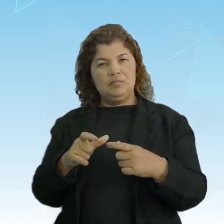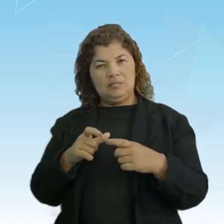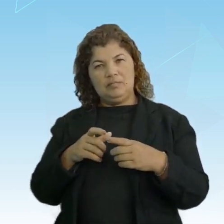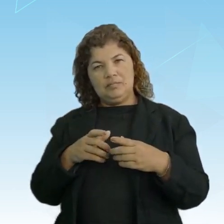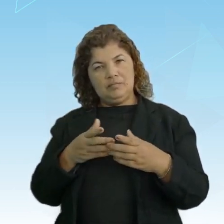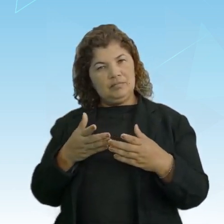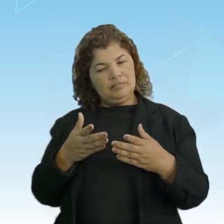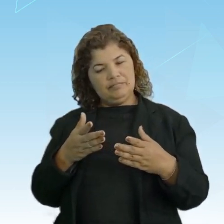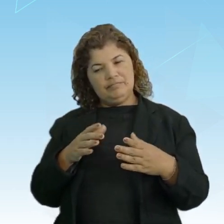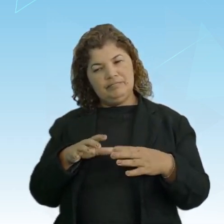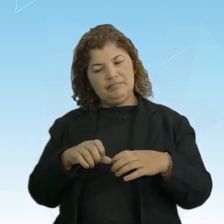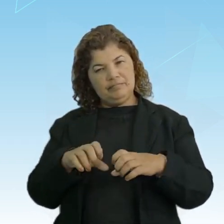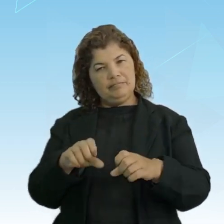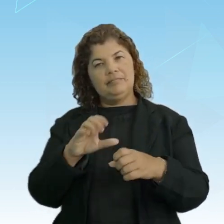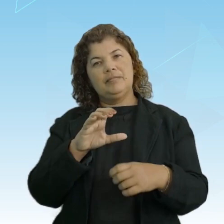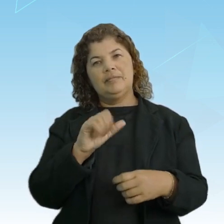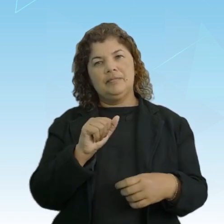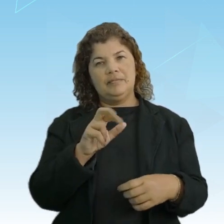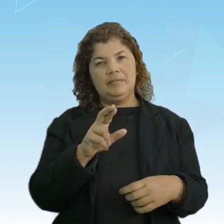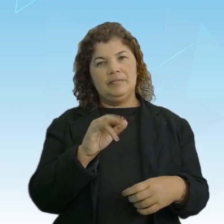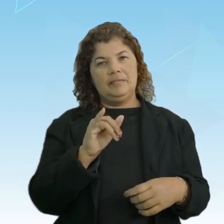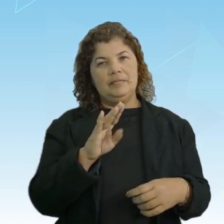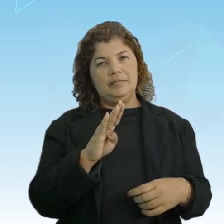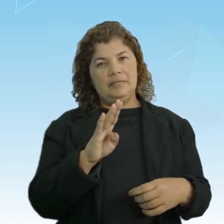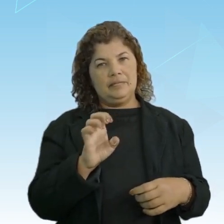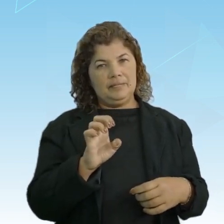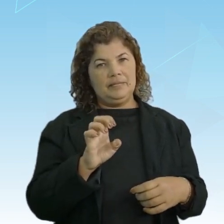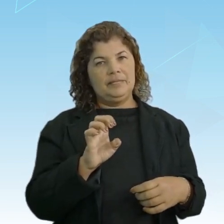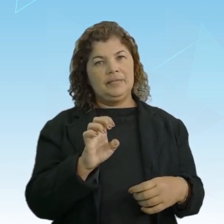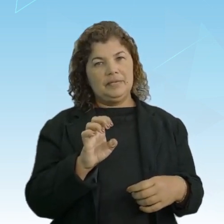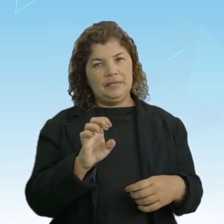populações nativas do Caribe foram quase